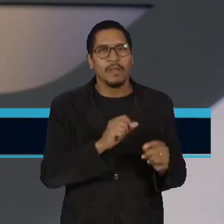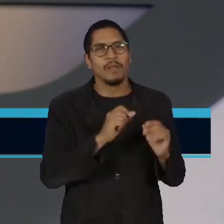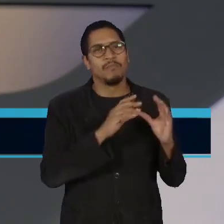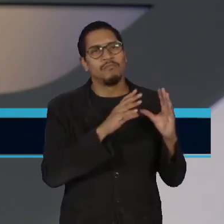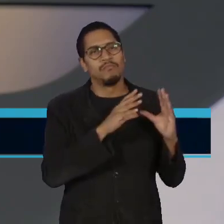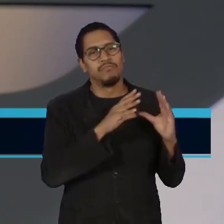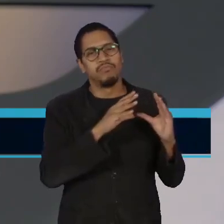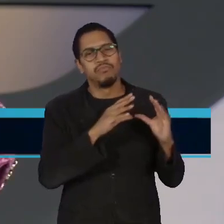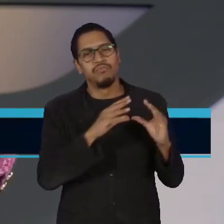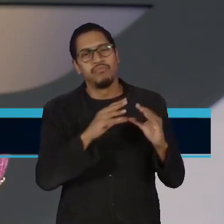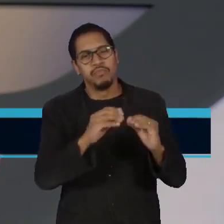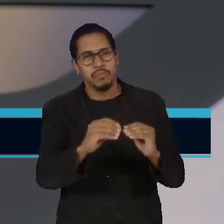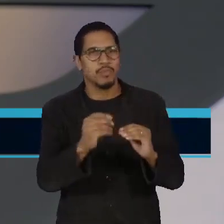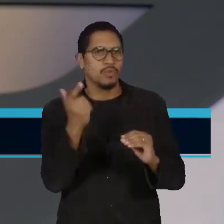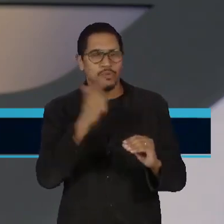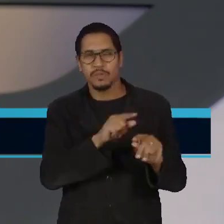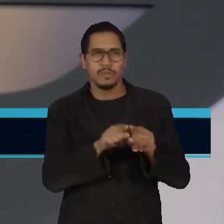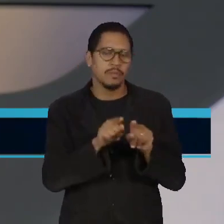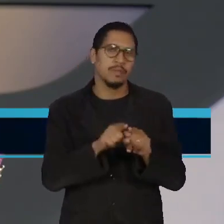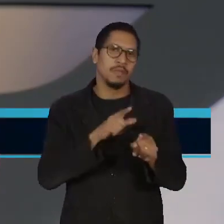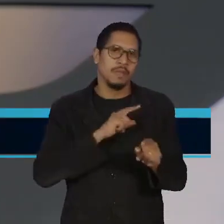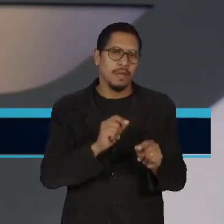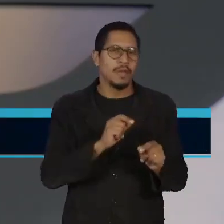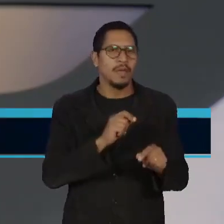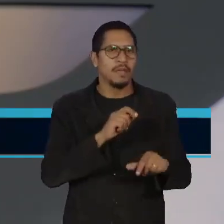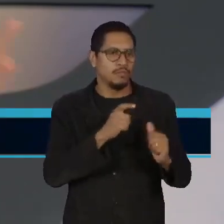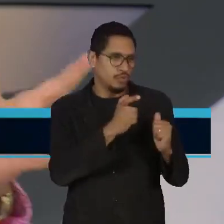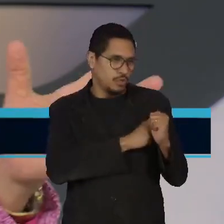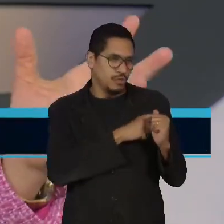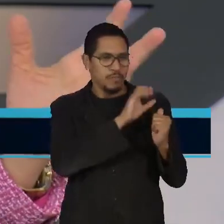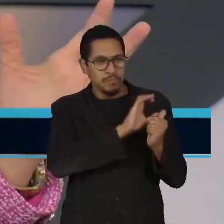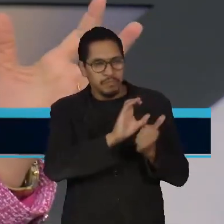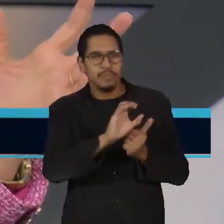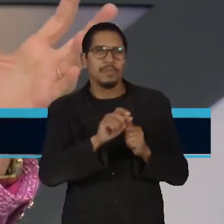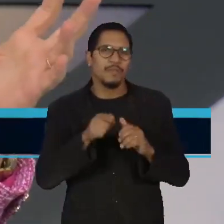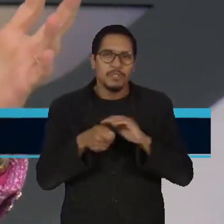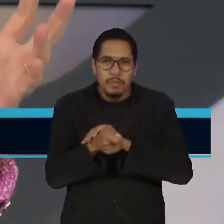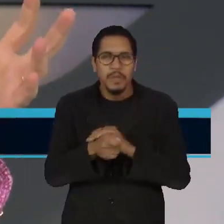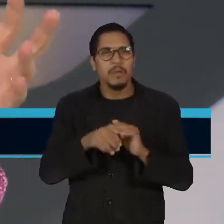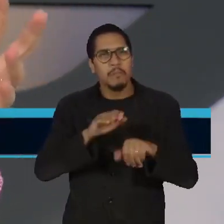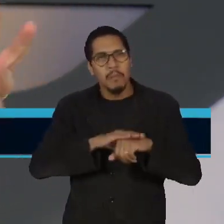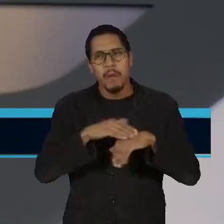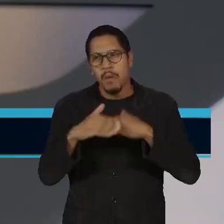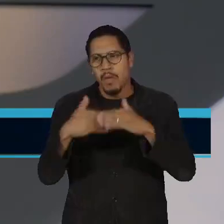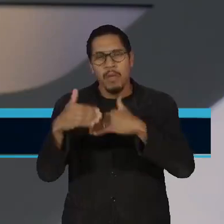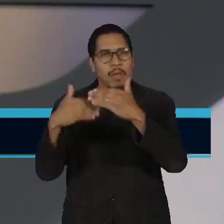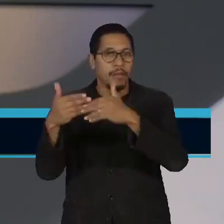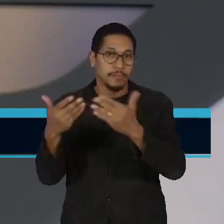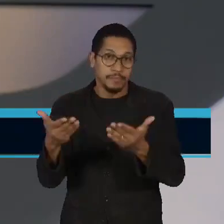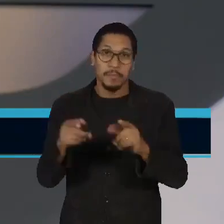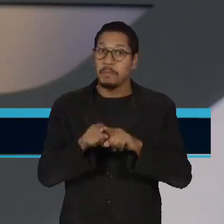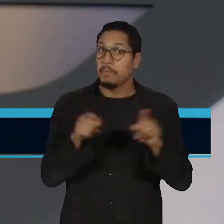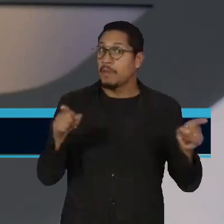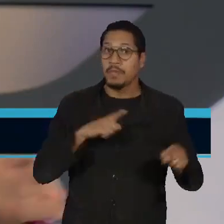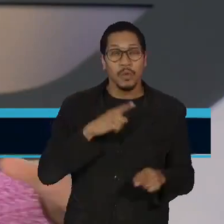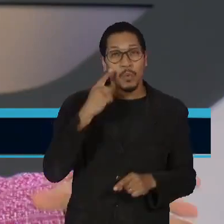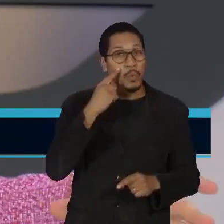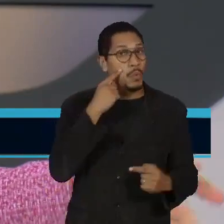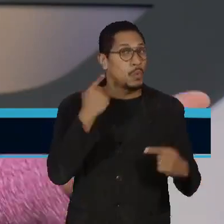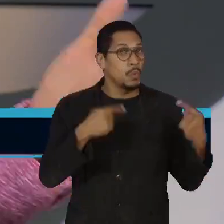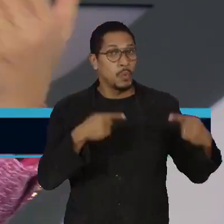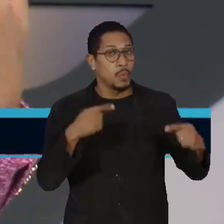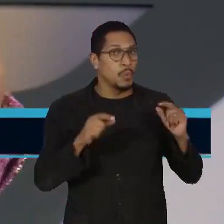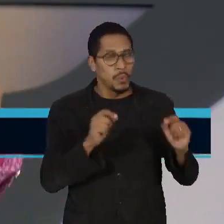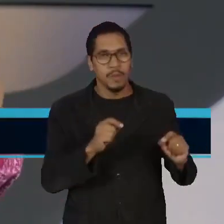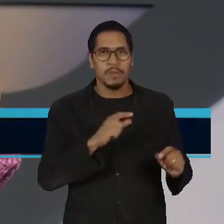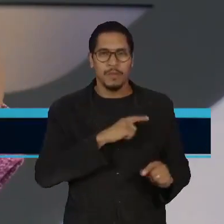você consiga se tornar mais rico, porque empregou aquilo para fazer um investimento. Mas há um debate interessante que fala que, a partir da